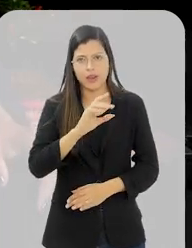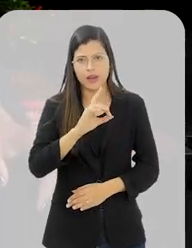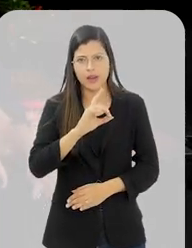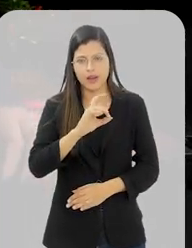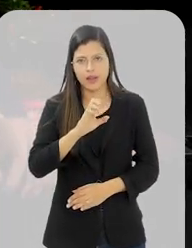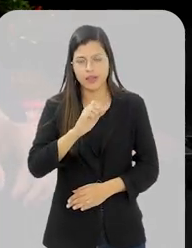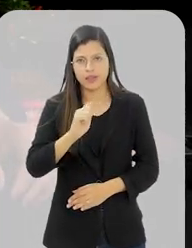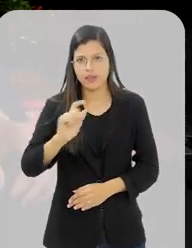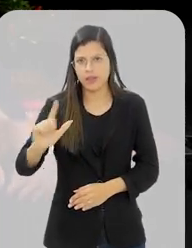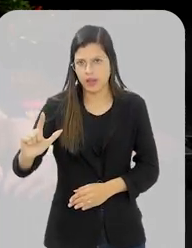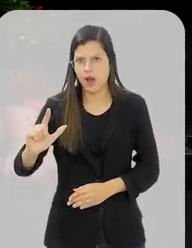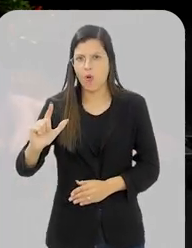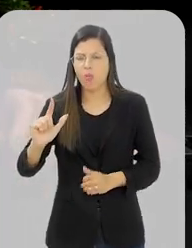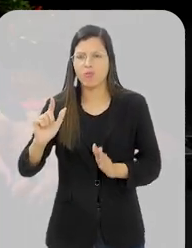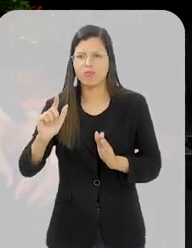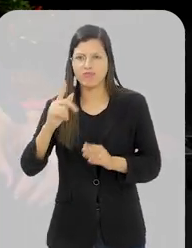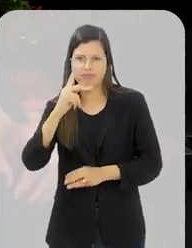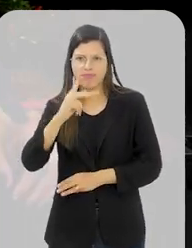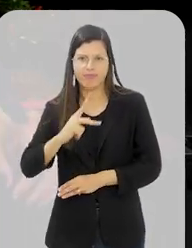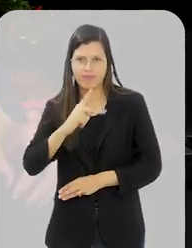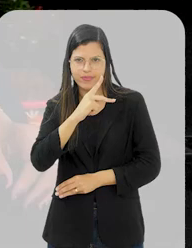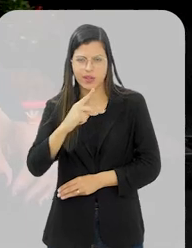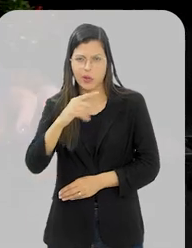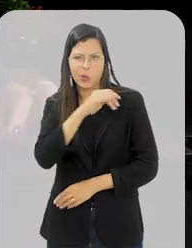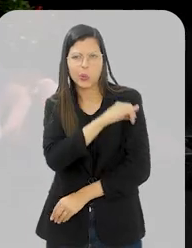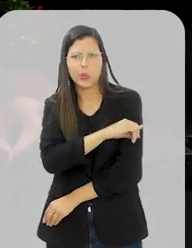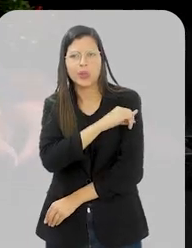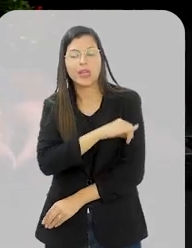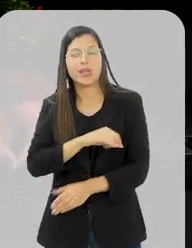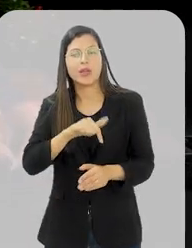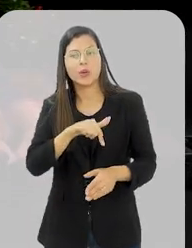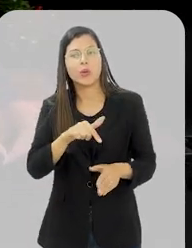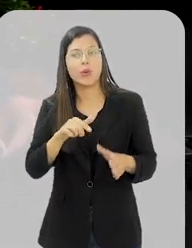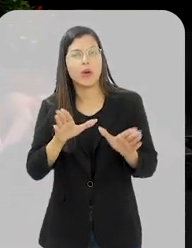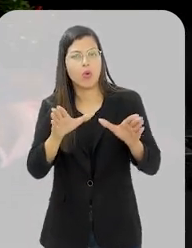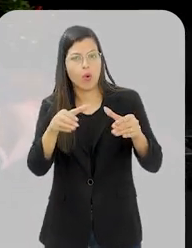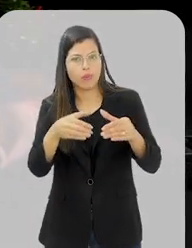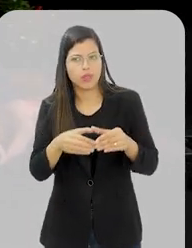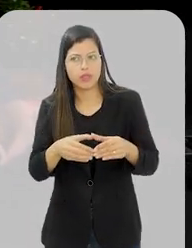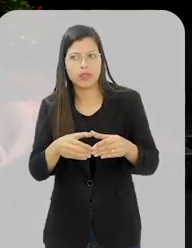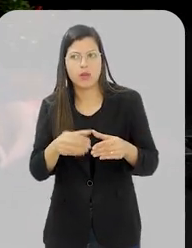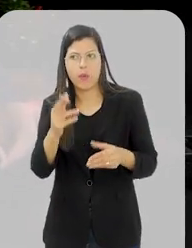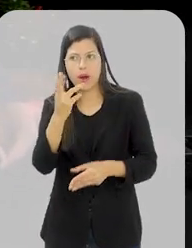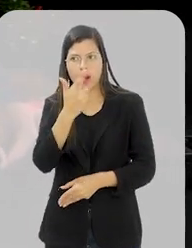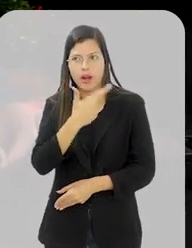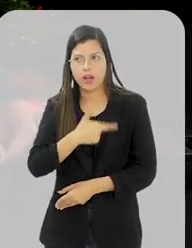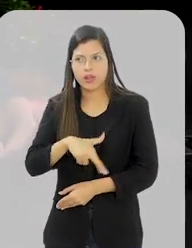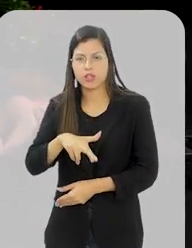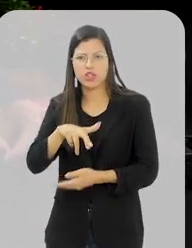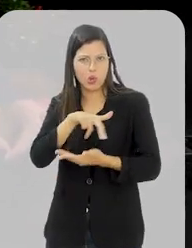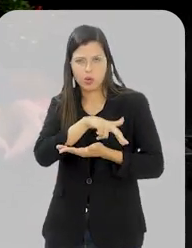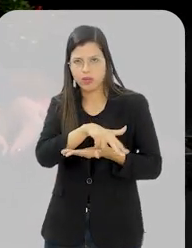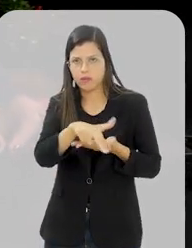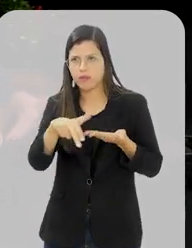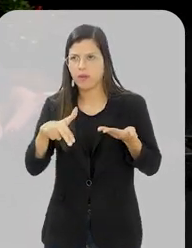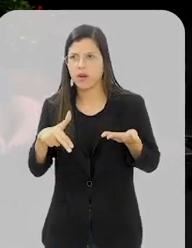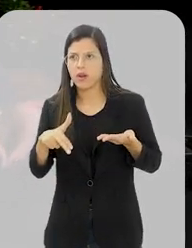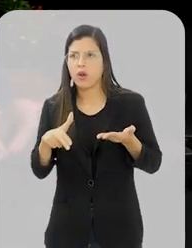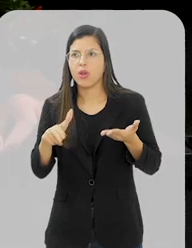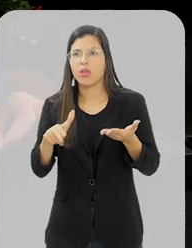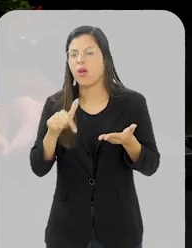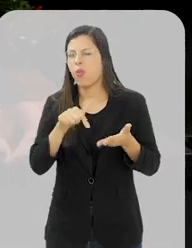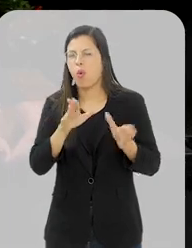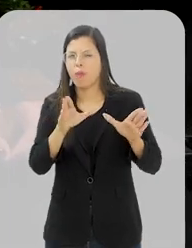Janeiro don Jon que é a comissão interreligiosa de não é a